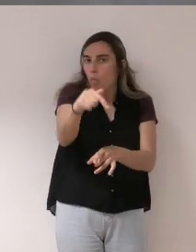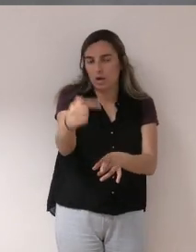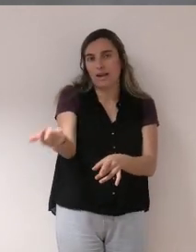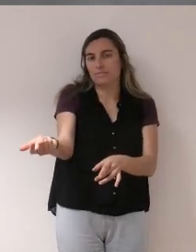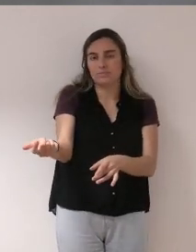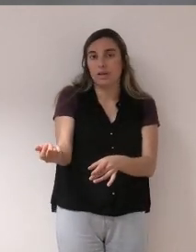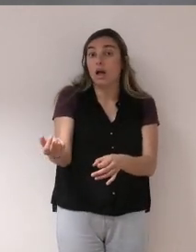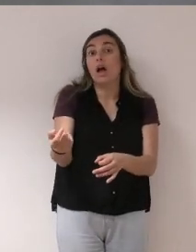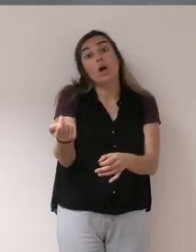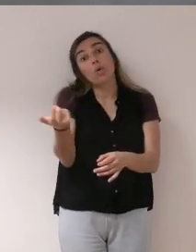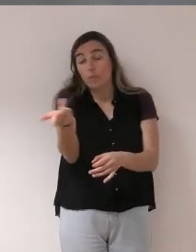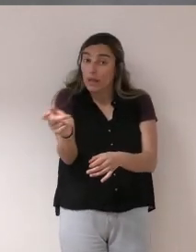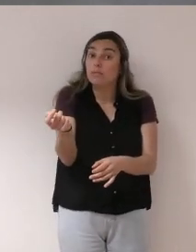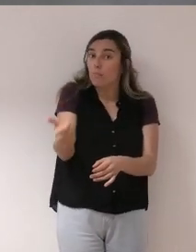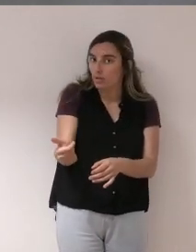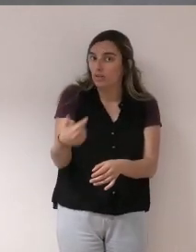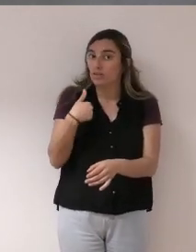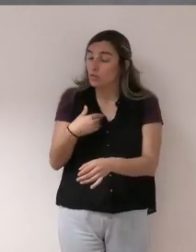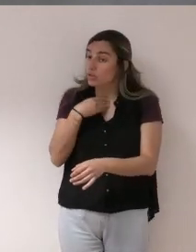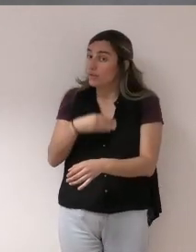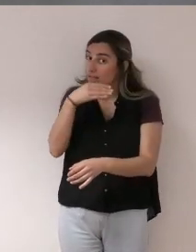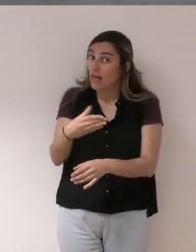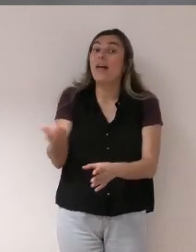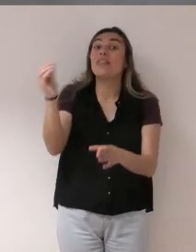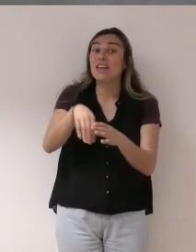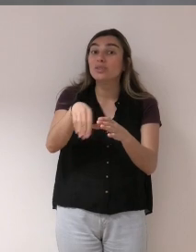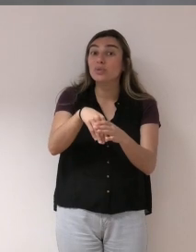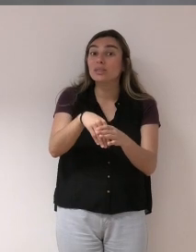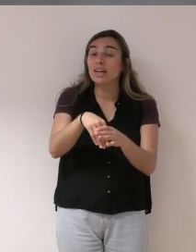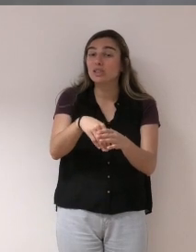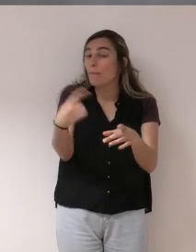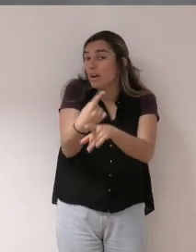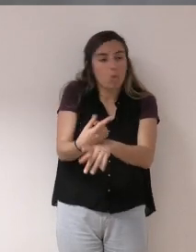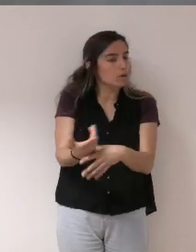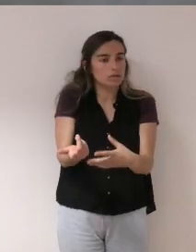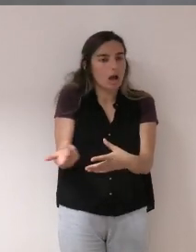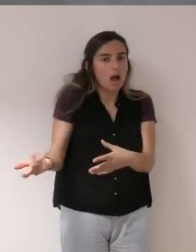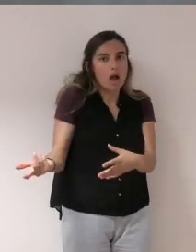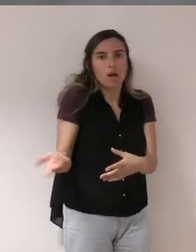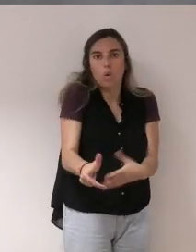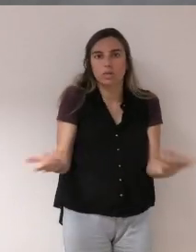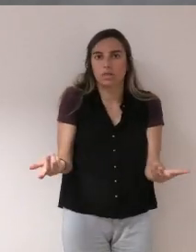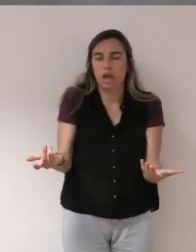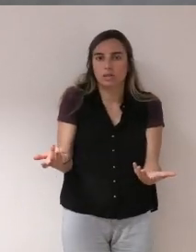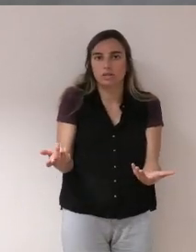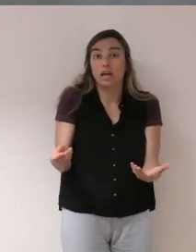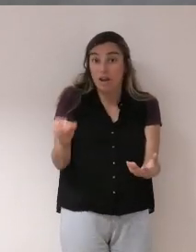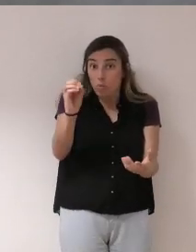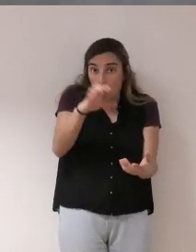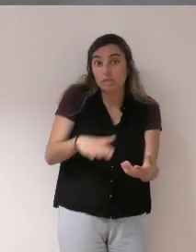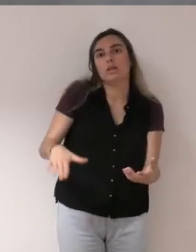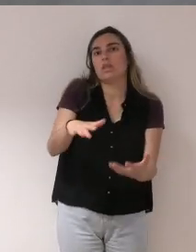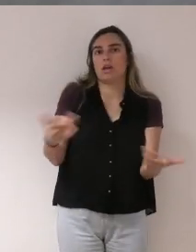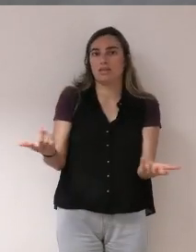fazem referência... Esporádicos, se me permite, Helder, dentro do contexto do Ocidente. Dentro do contexto, estamos a falar deste Ocidente global, quaisquer